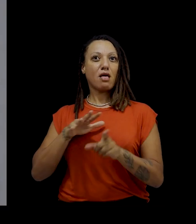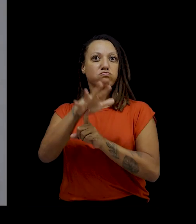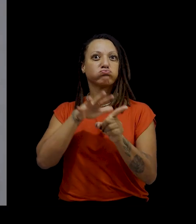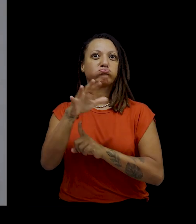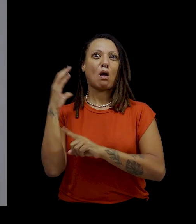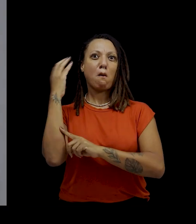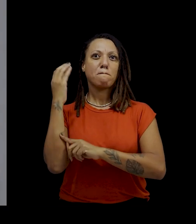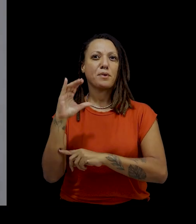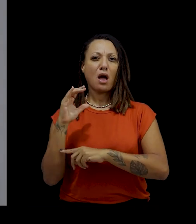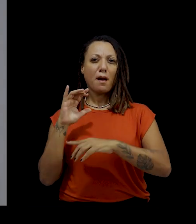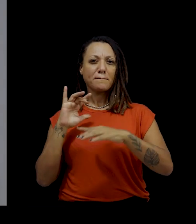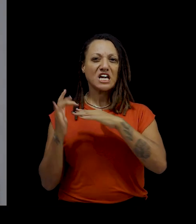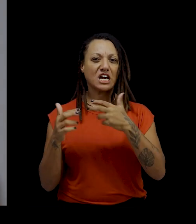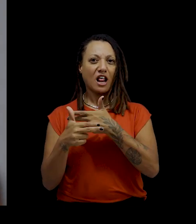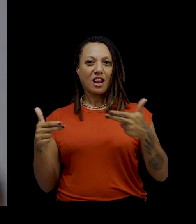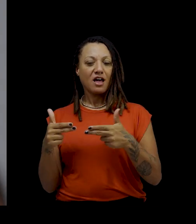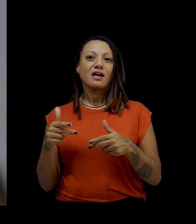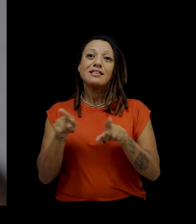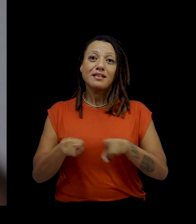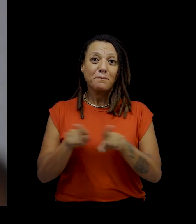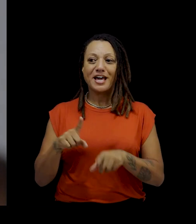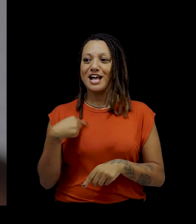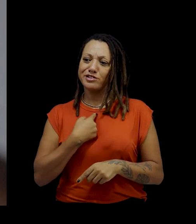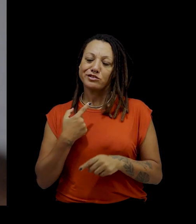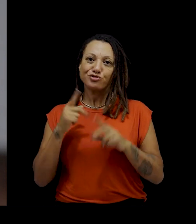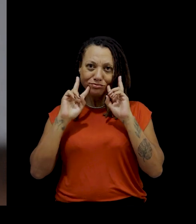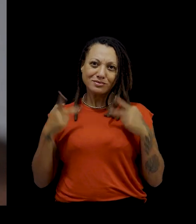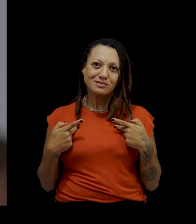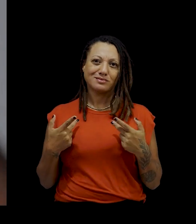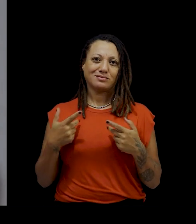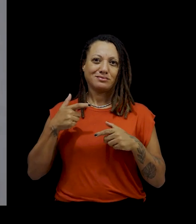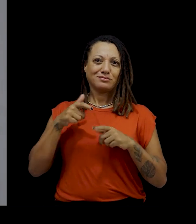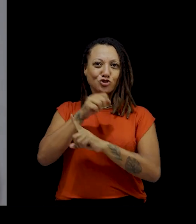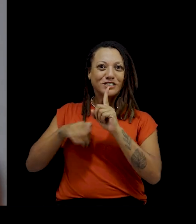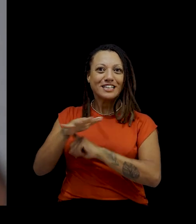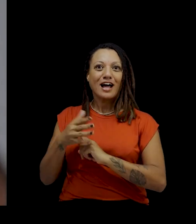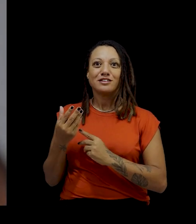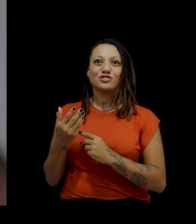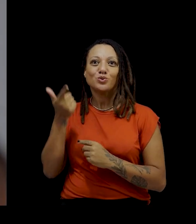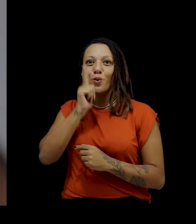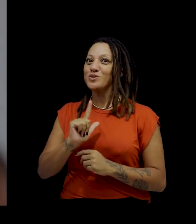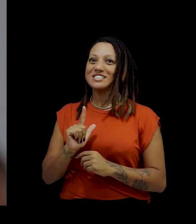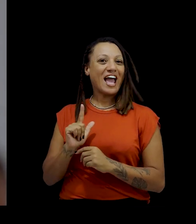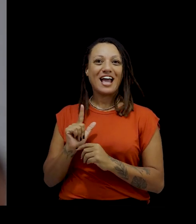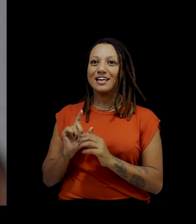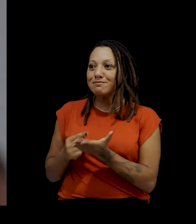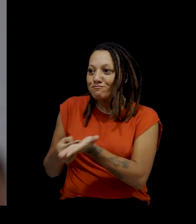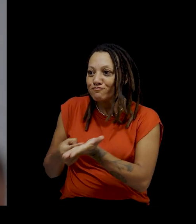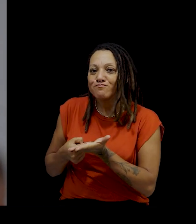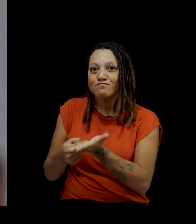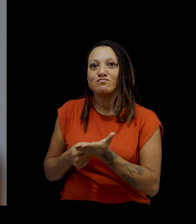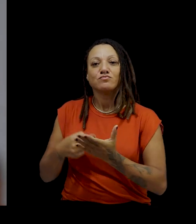a gente ainda não consegue necessariamente, enquanto população, né, enquanto cidadãos, nos unir de uma forma mais assertiva para